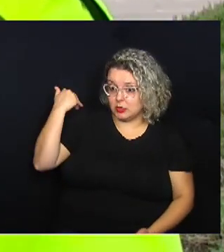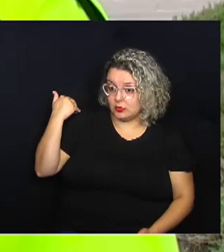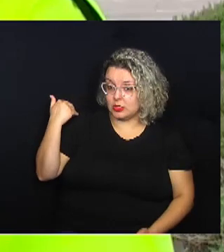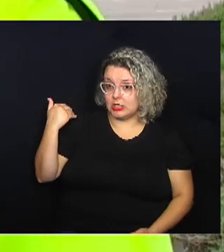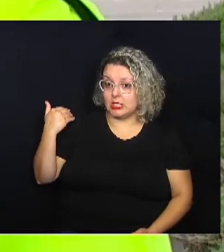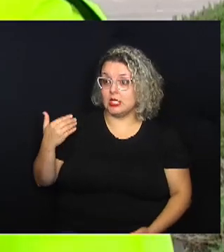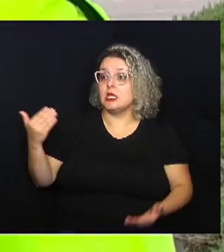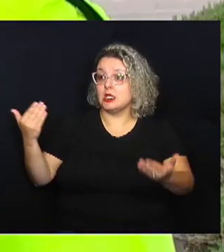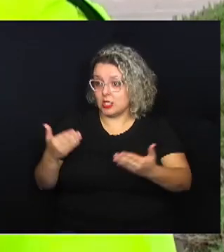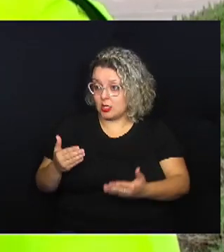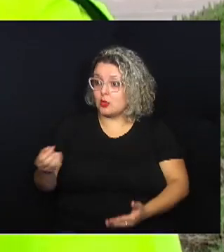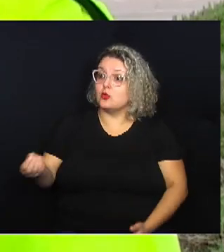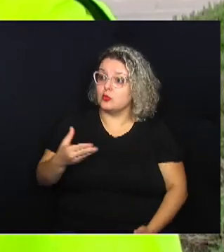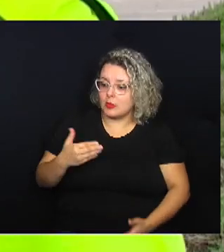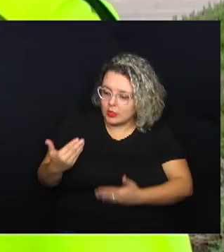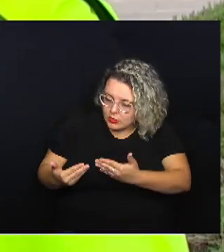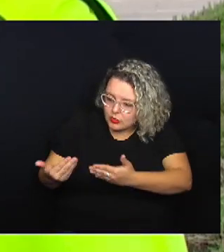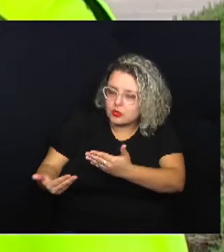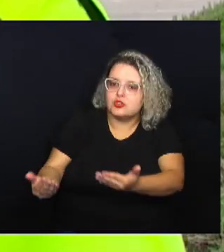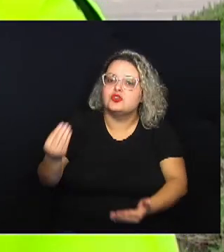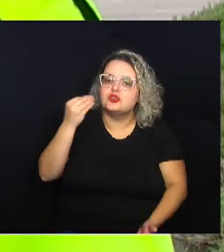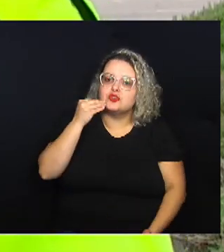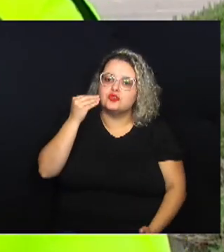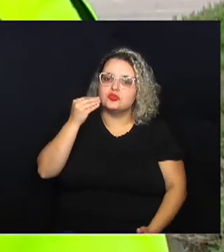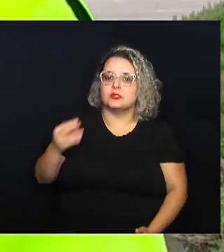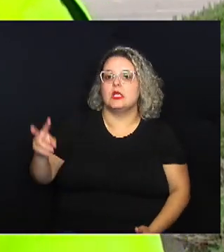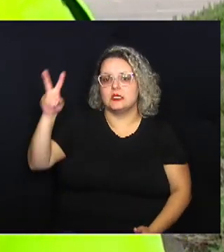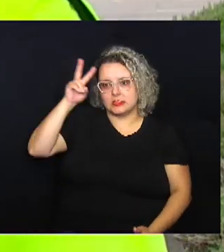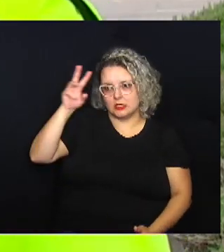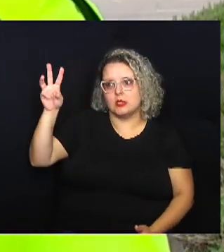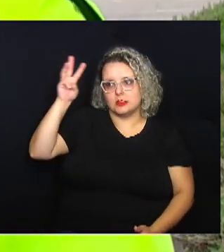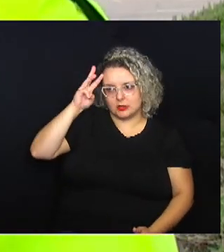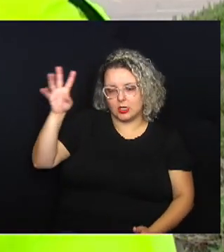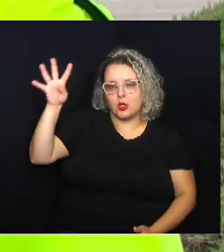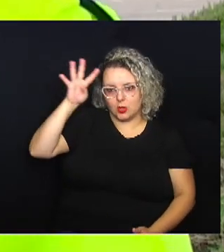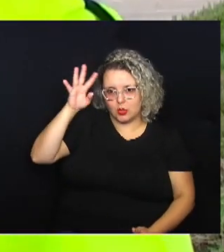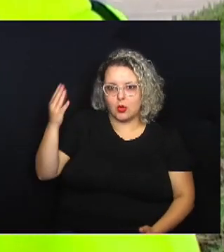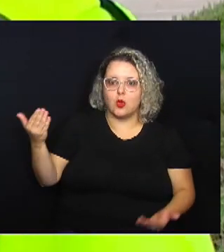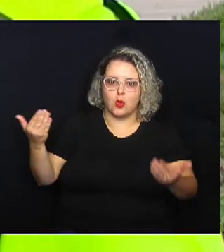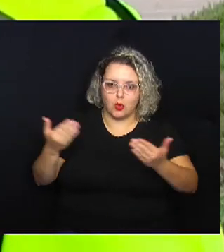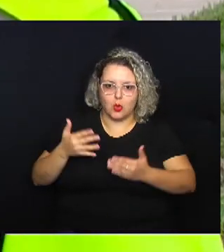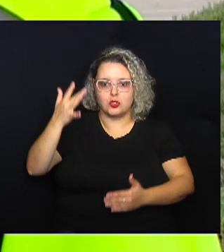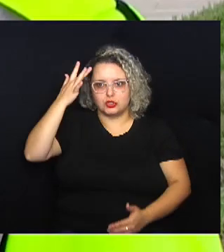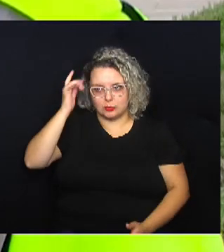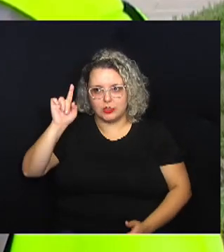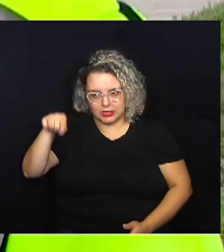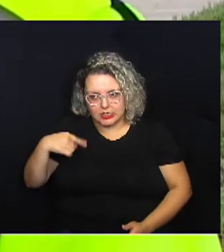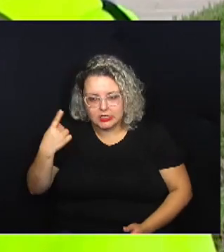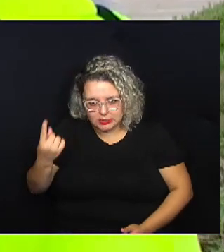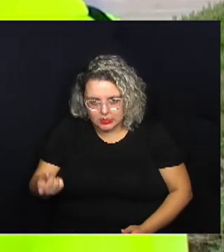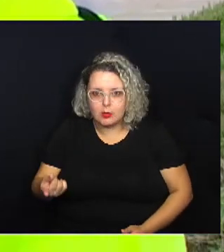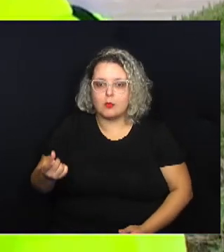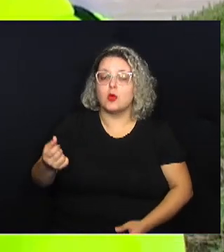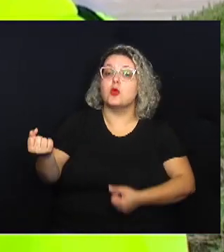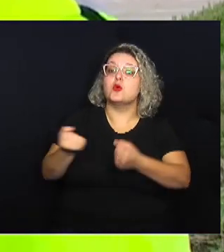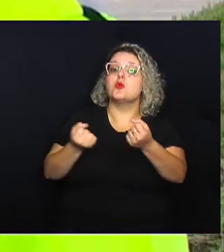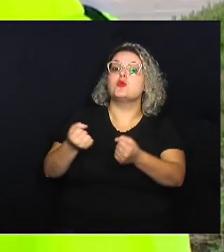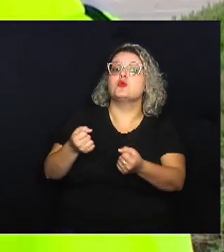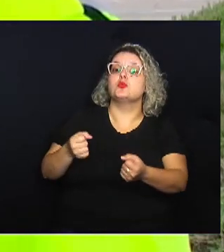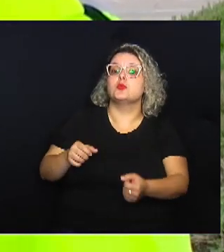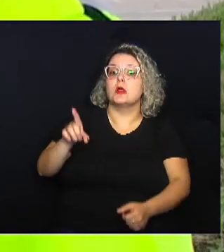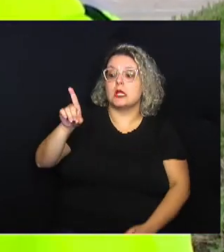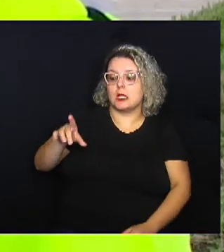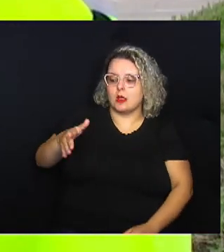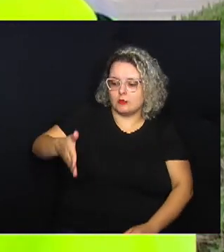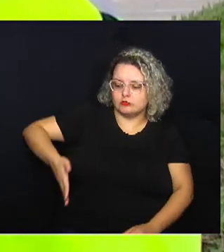uma nova sequência de testes na segunda na terça e na quarta hoje amanhã e depois onde os veículos aqui da faixa